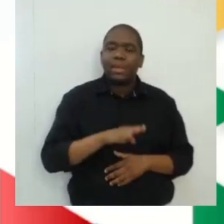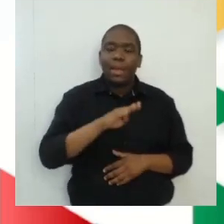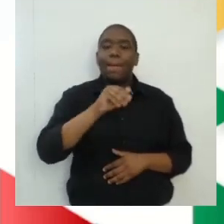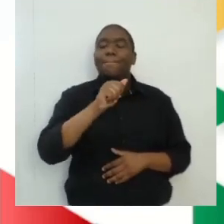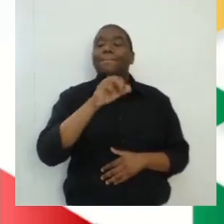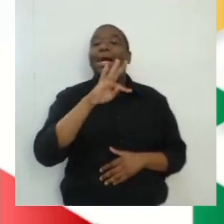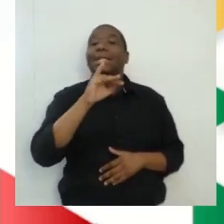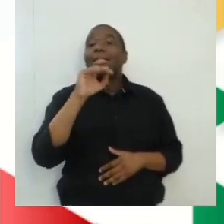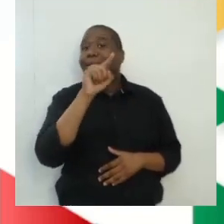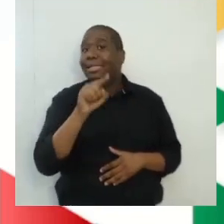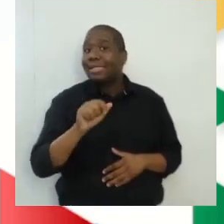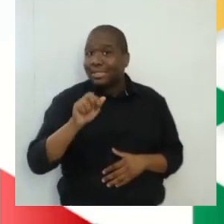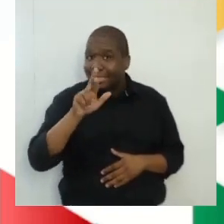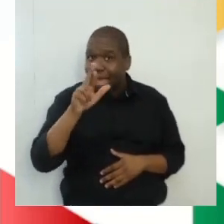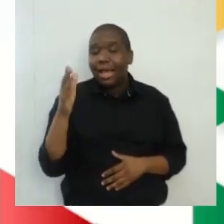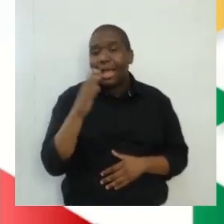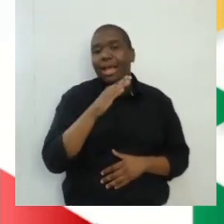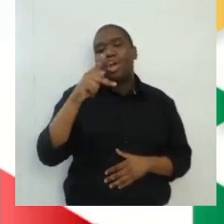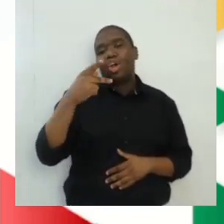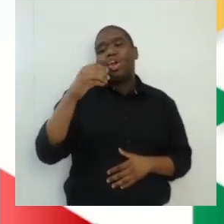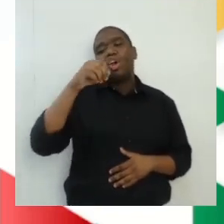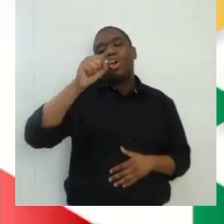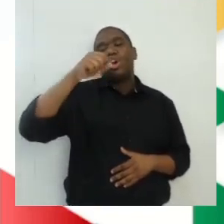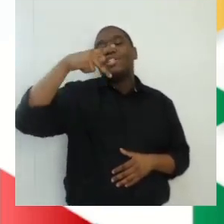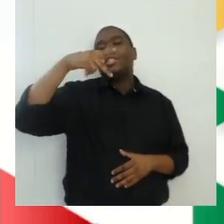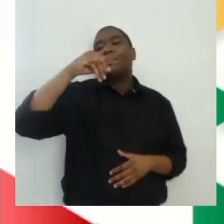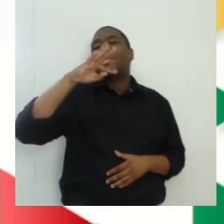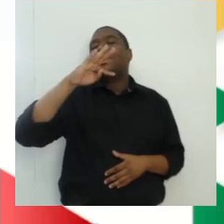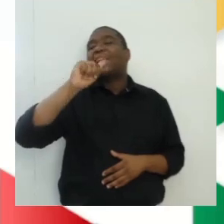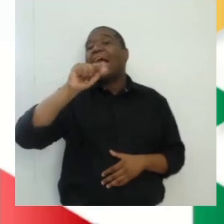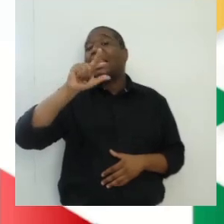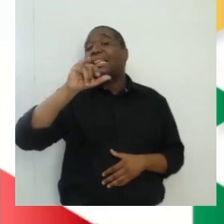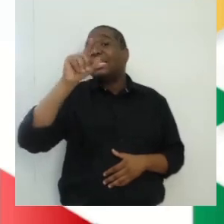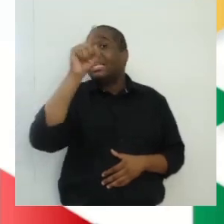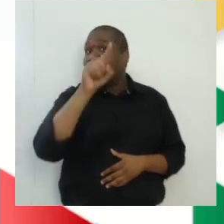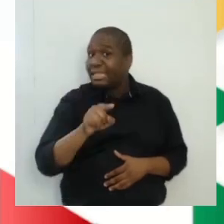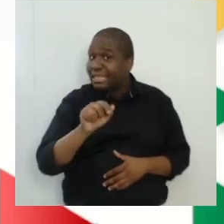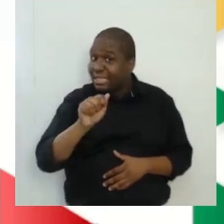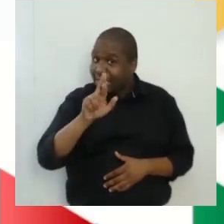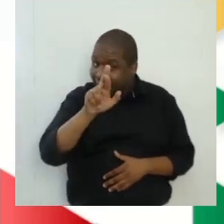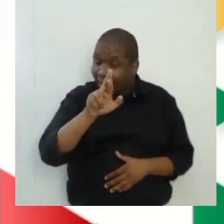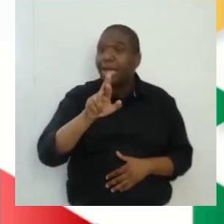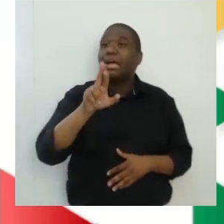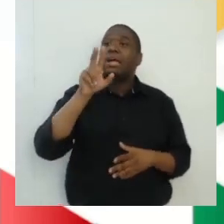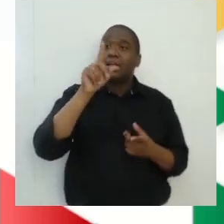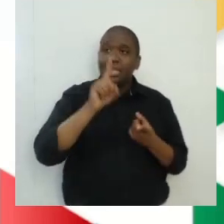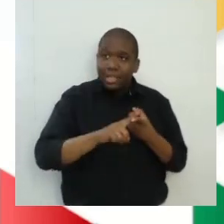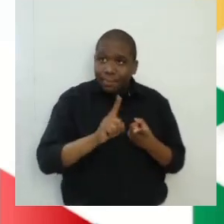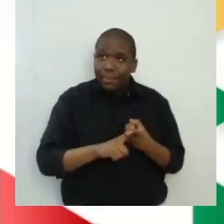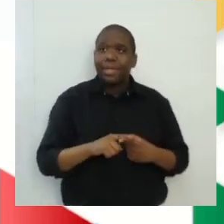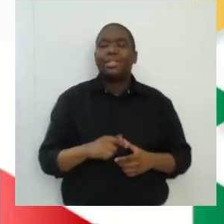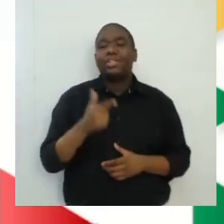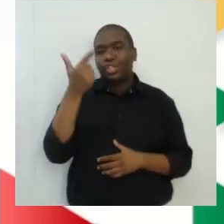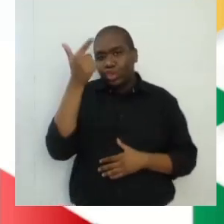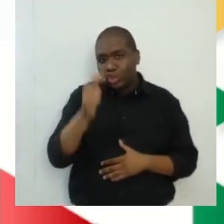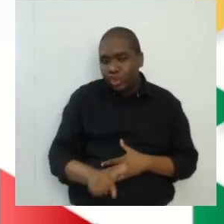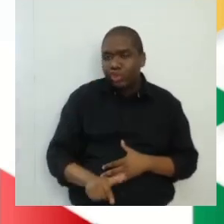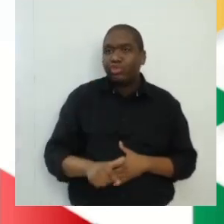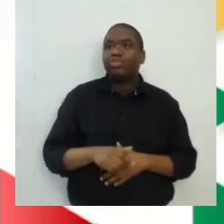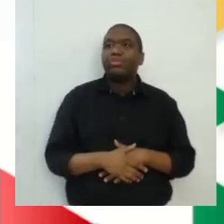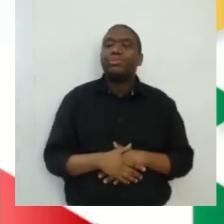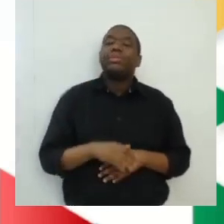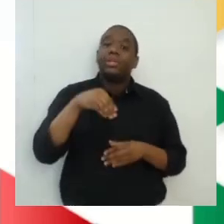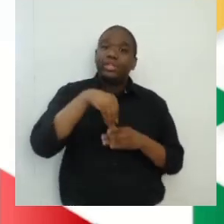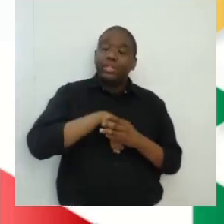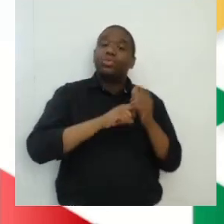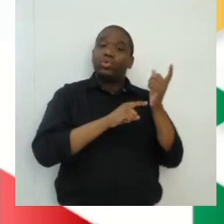batizar, hospitalizar. Mais uma vez, os sufixos es e esa, que formam substantivos